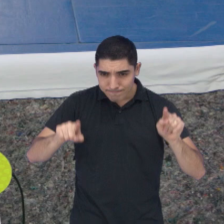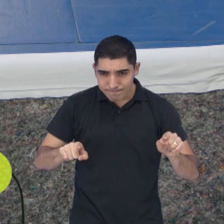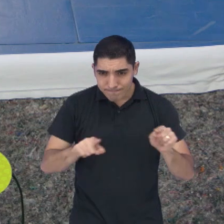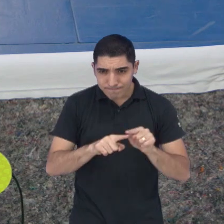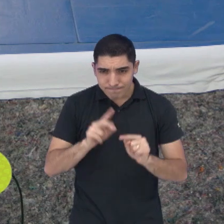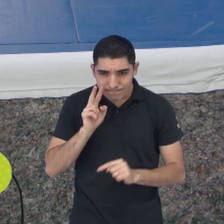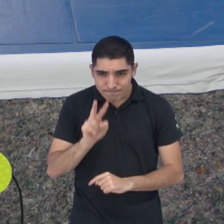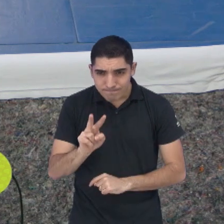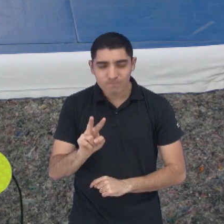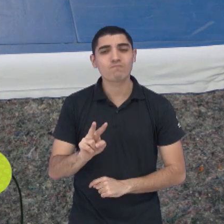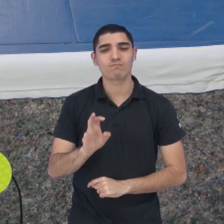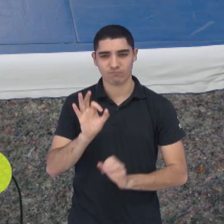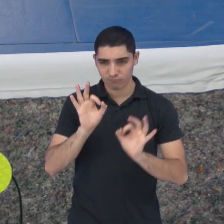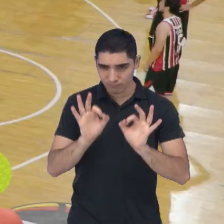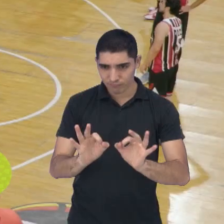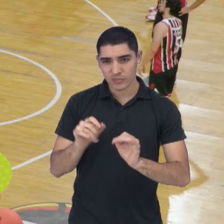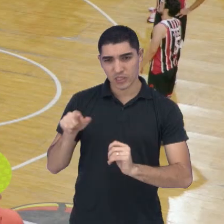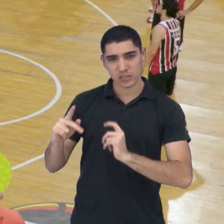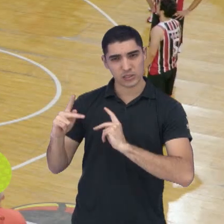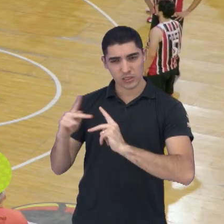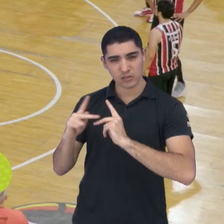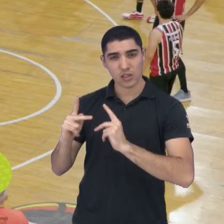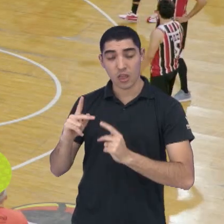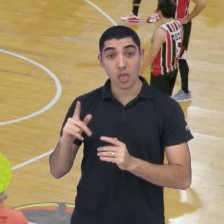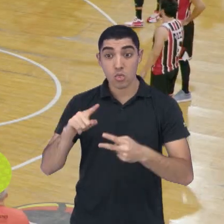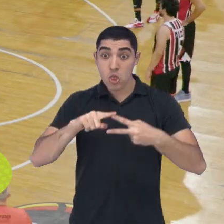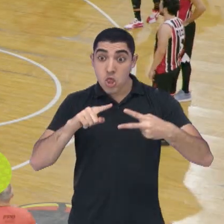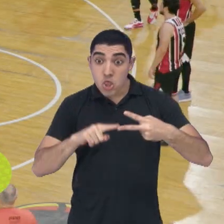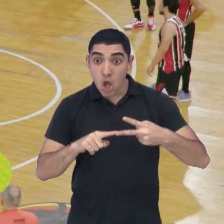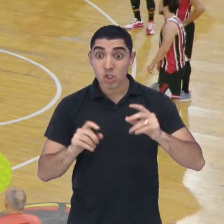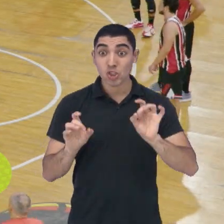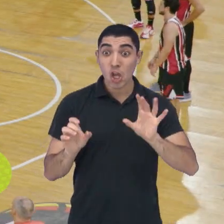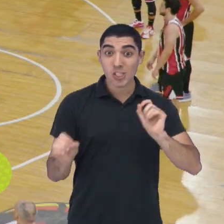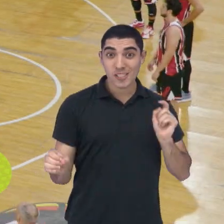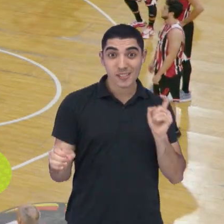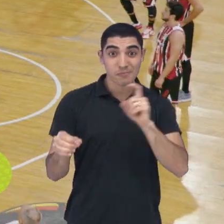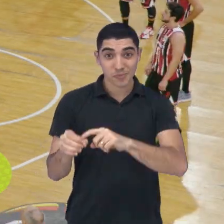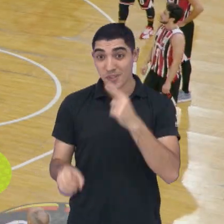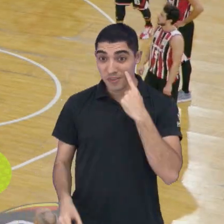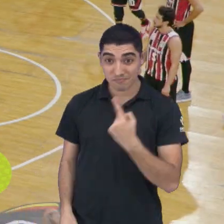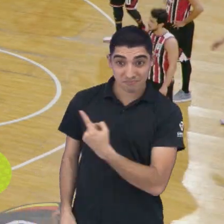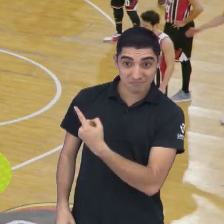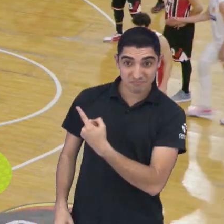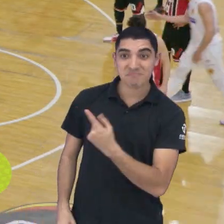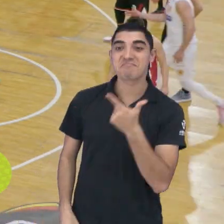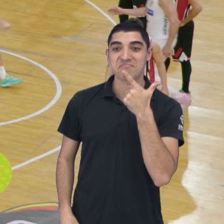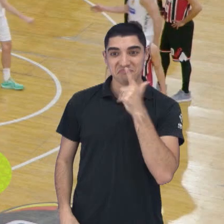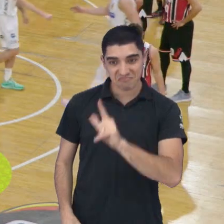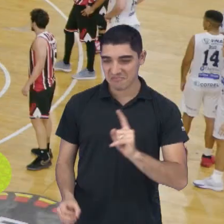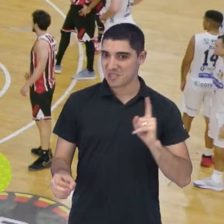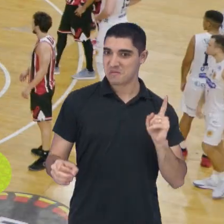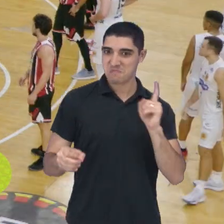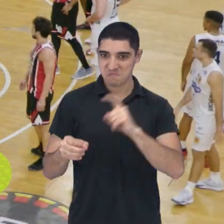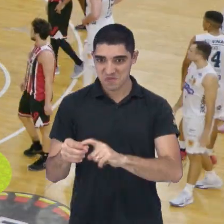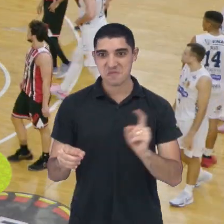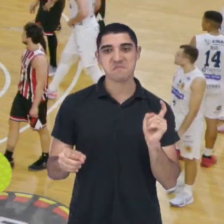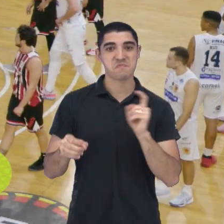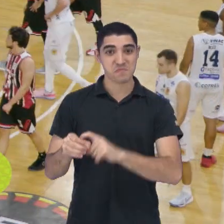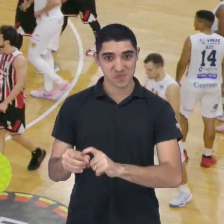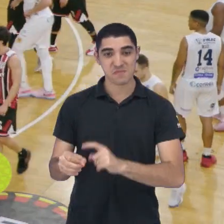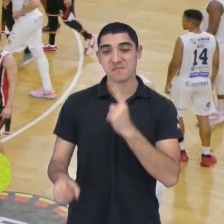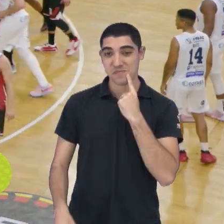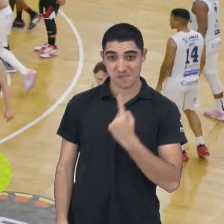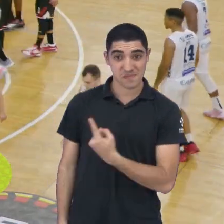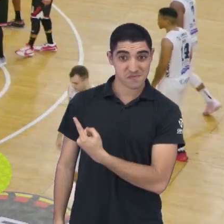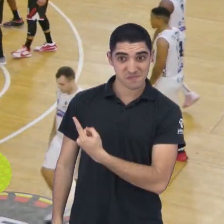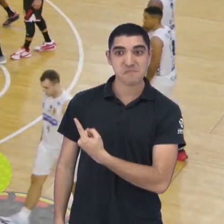falta antidesportiva para o São José. 2 lances livres e posse de bola. E o argentino fez a diferença. Primeiro